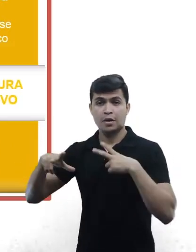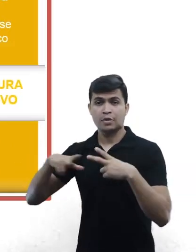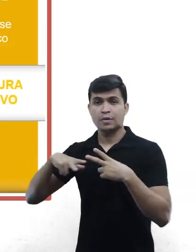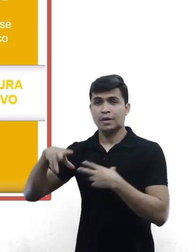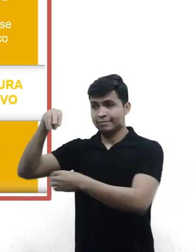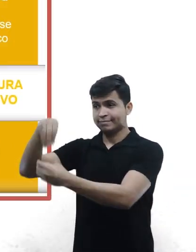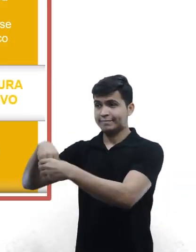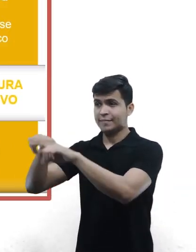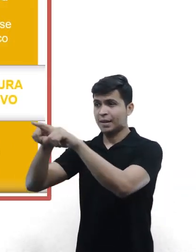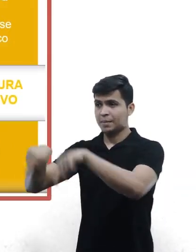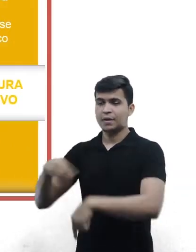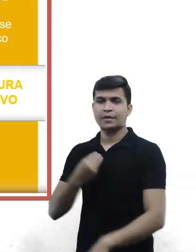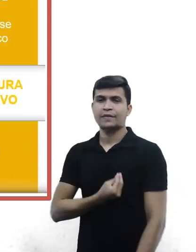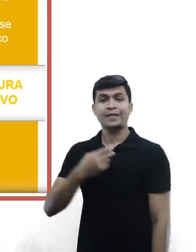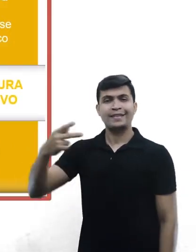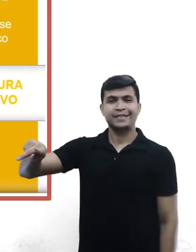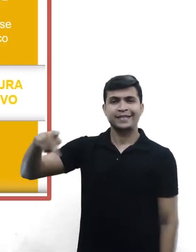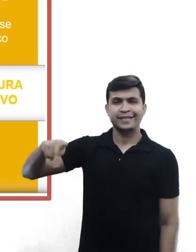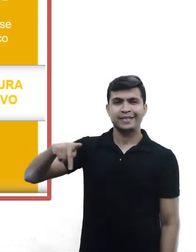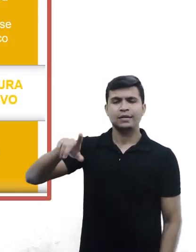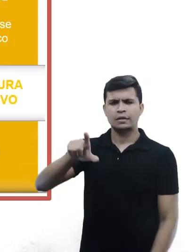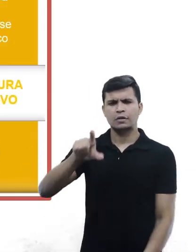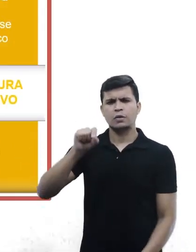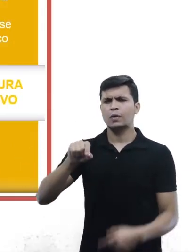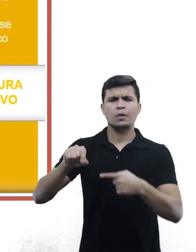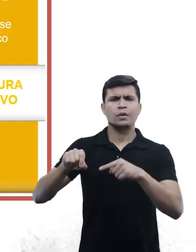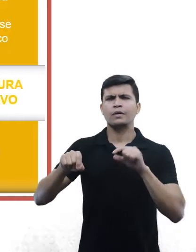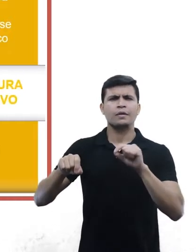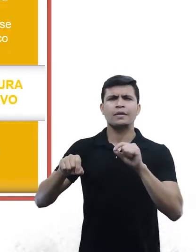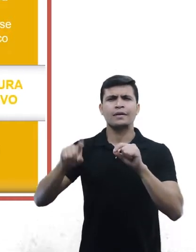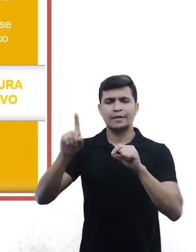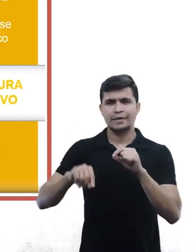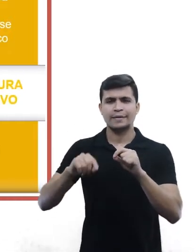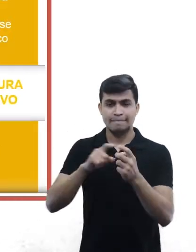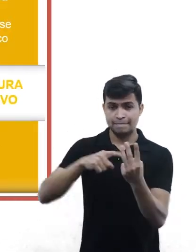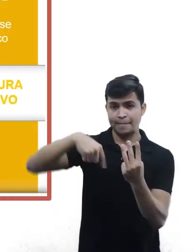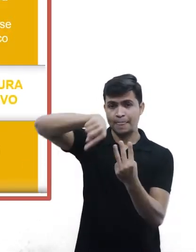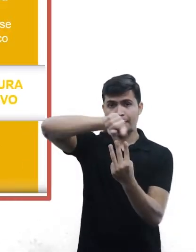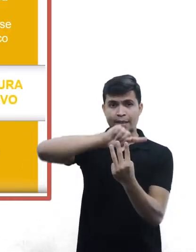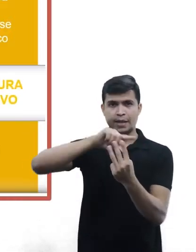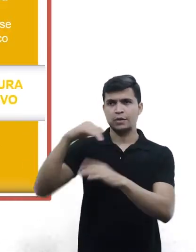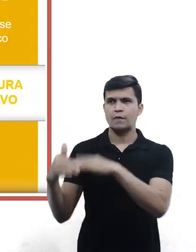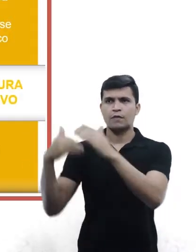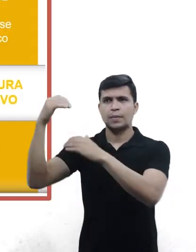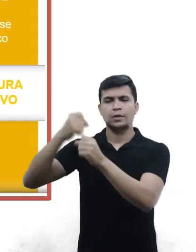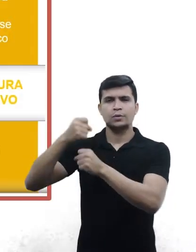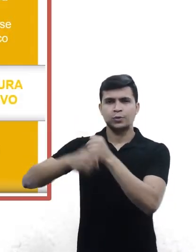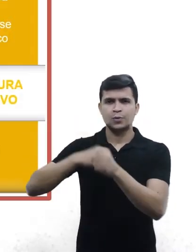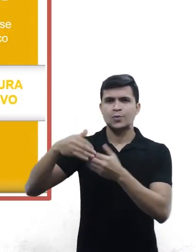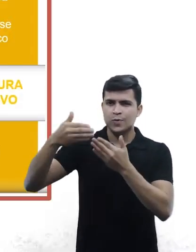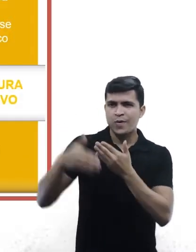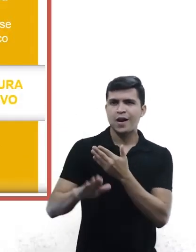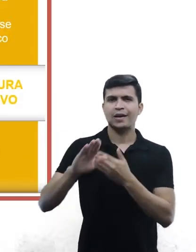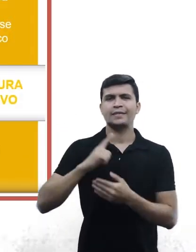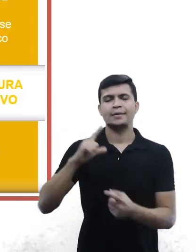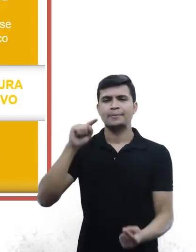objetivos individuais contidos nos projetos de vida do estudante, e a escolha pelas 3 competências-alvo de desenvolvimento do ano